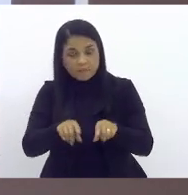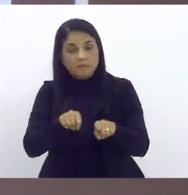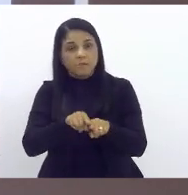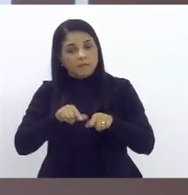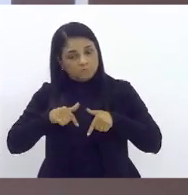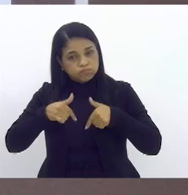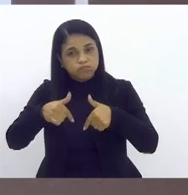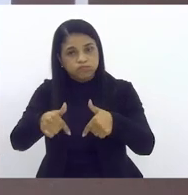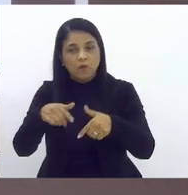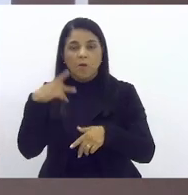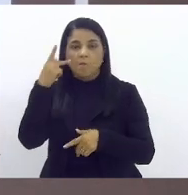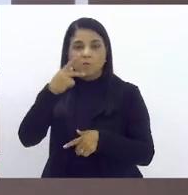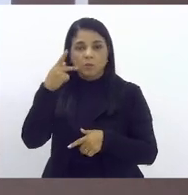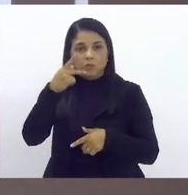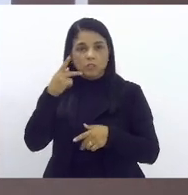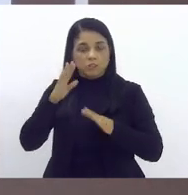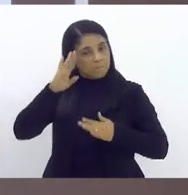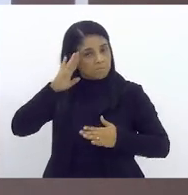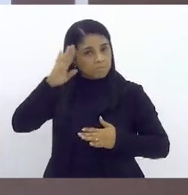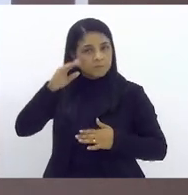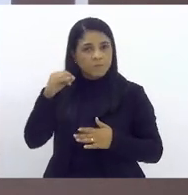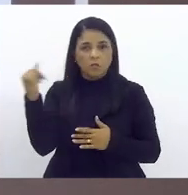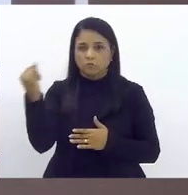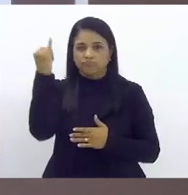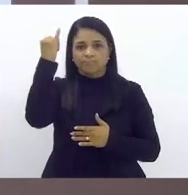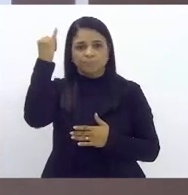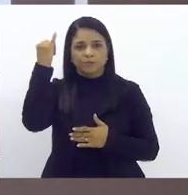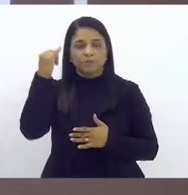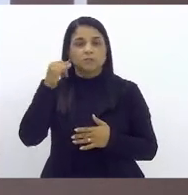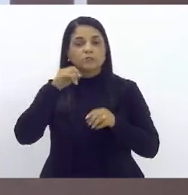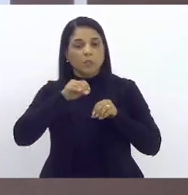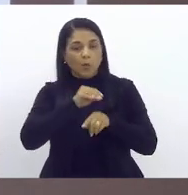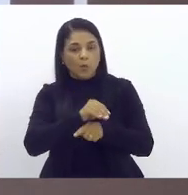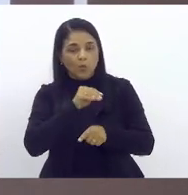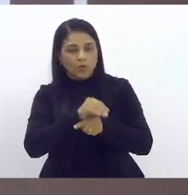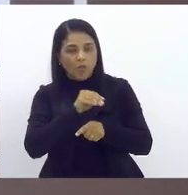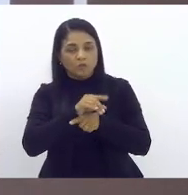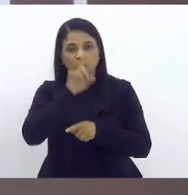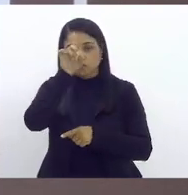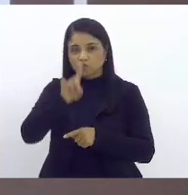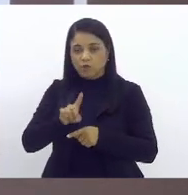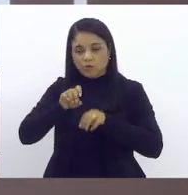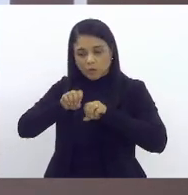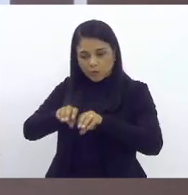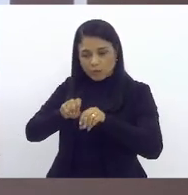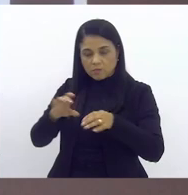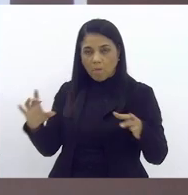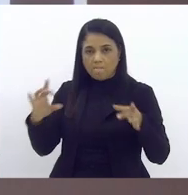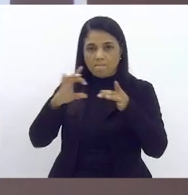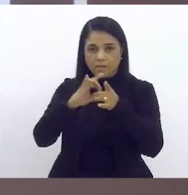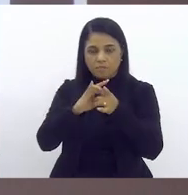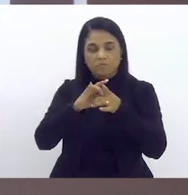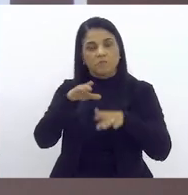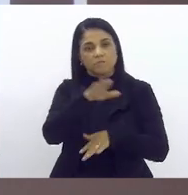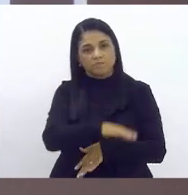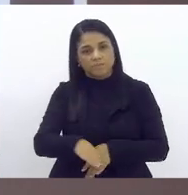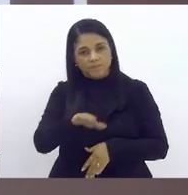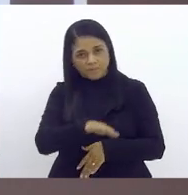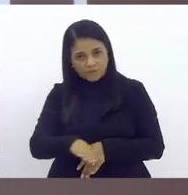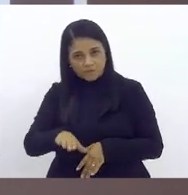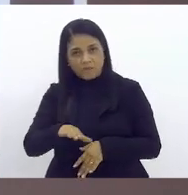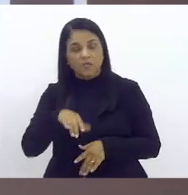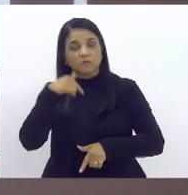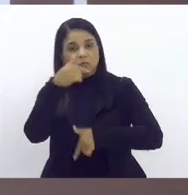desempenham uma política essencial do cuidado, que é o direito à educação infantil. Então, a gente está fazendo um trabalho